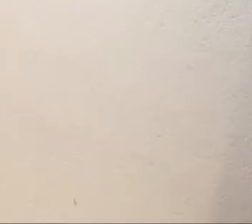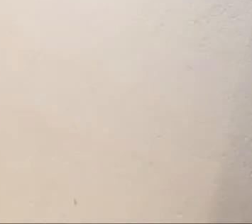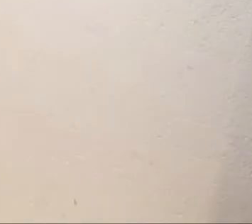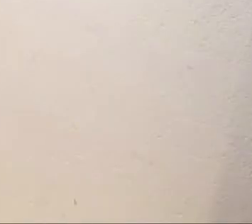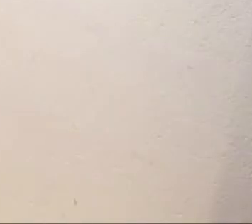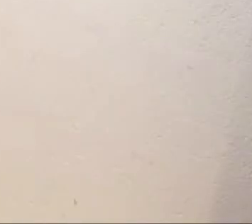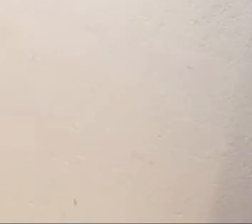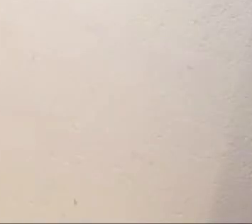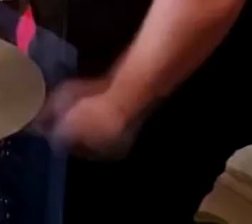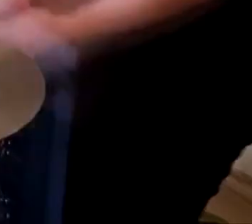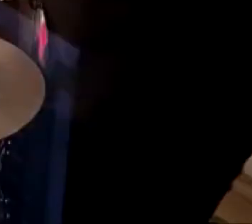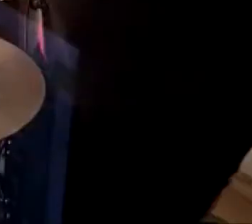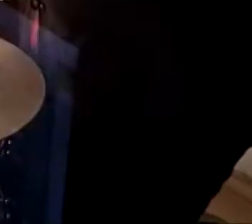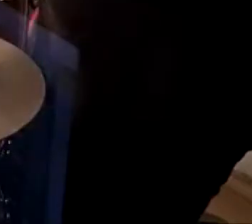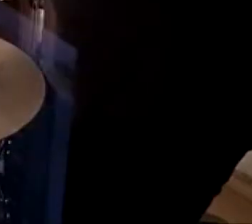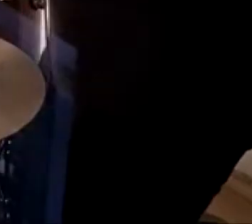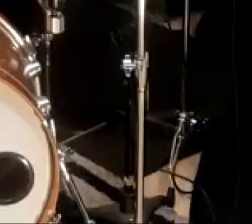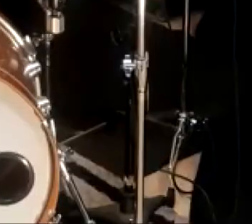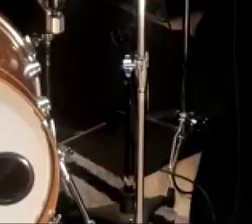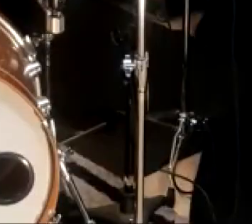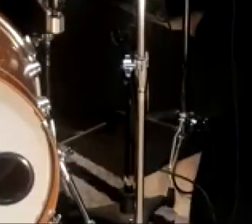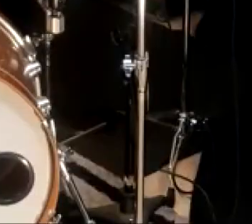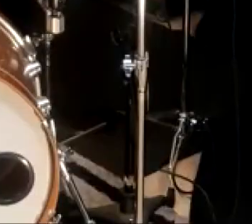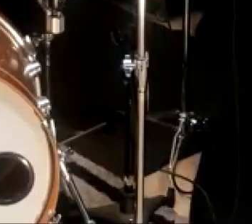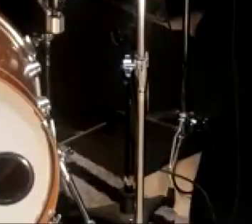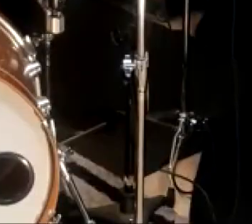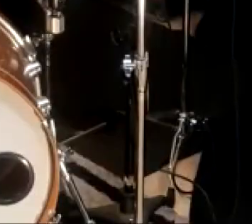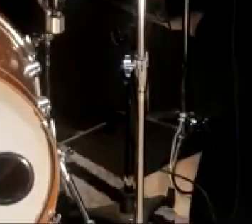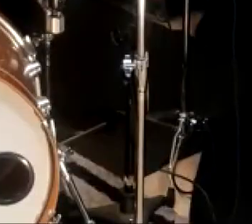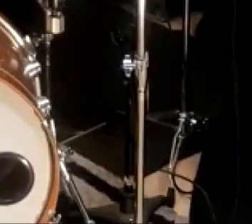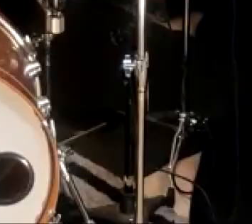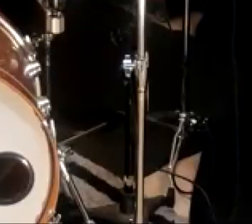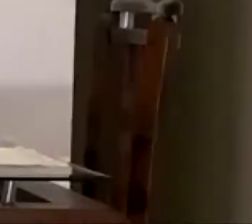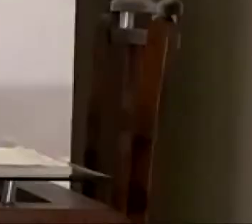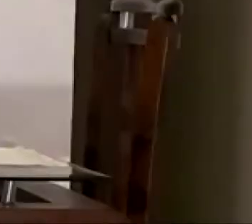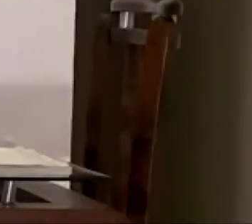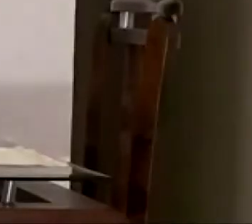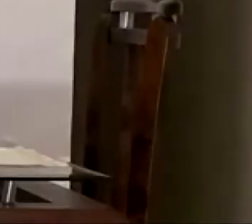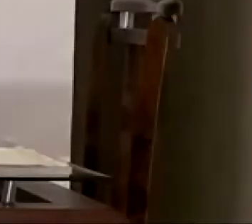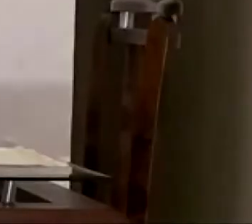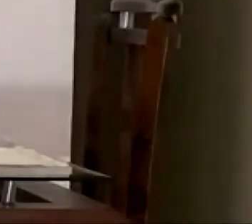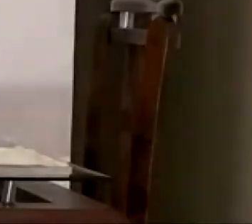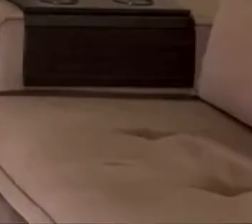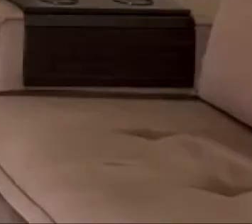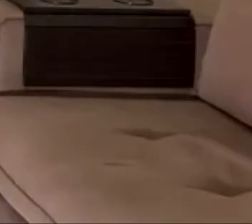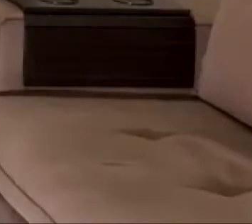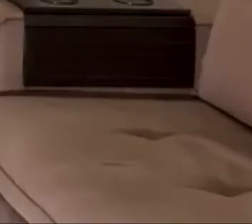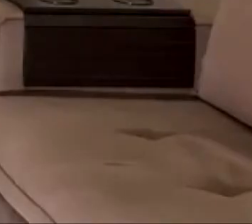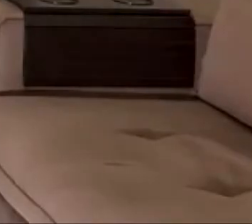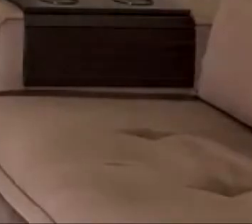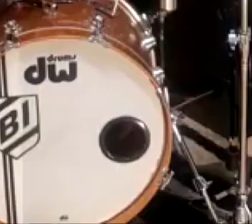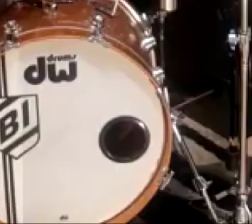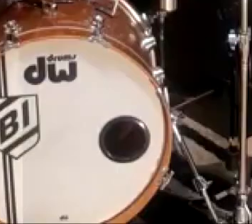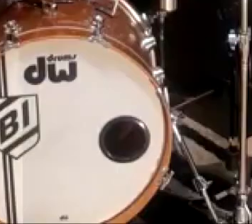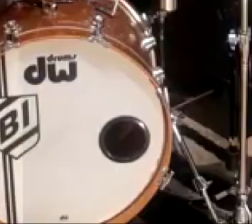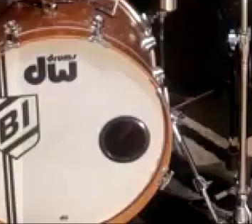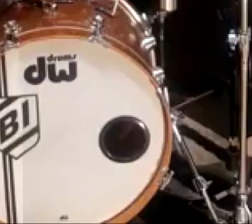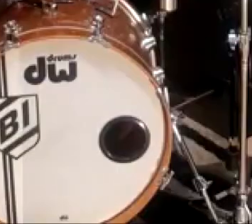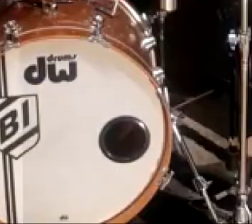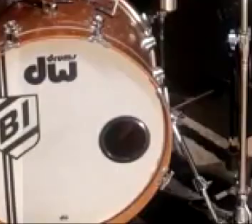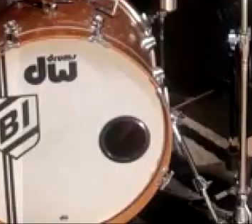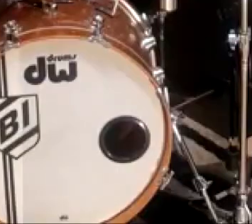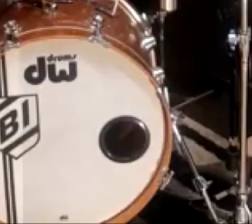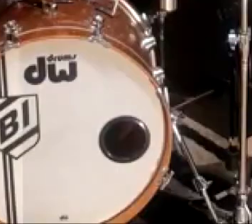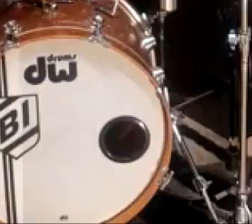higher. There's 1,000 pretty women waiting out there. They're all leaving,